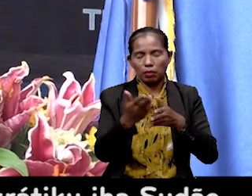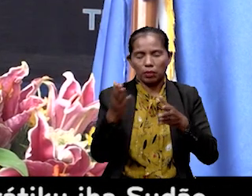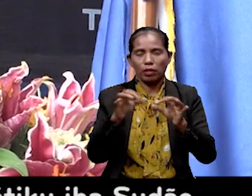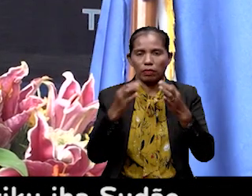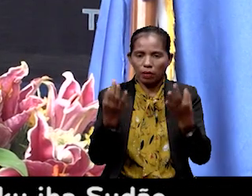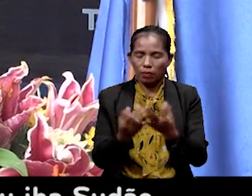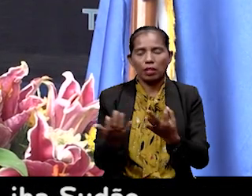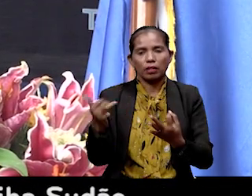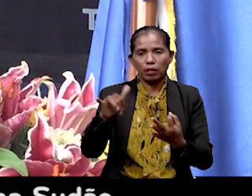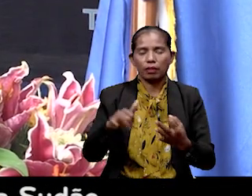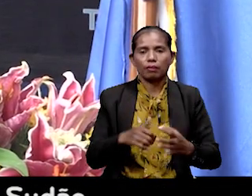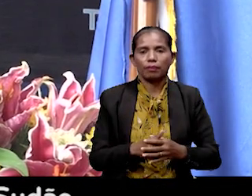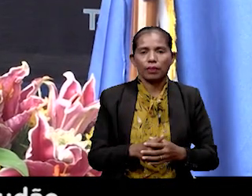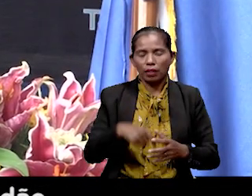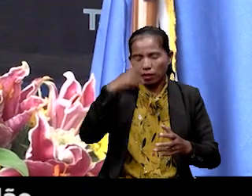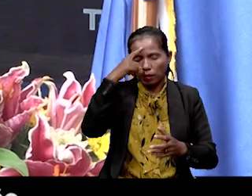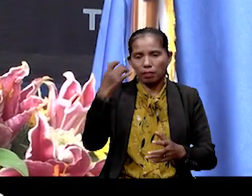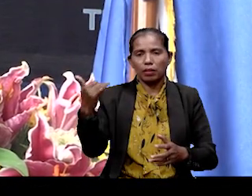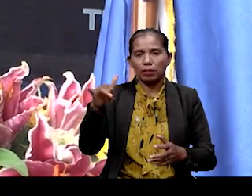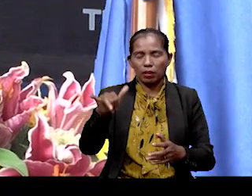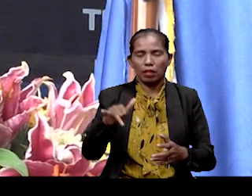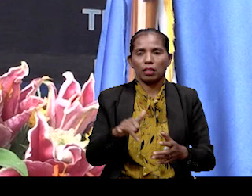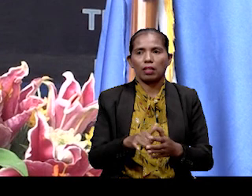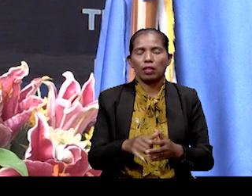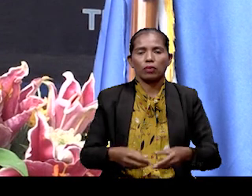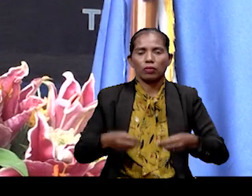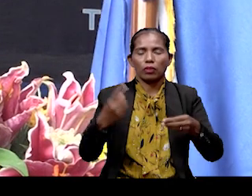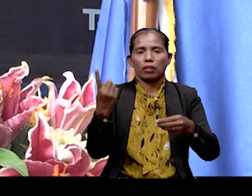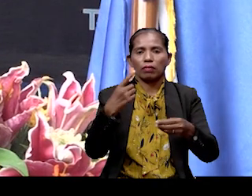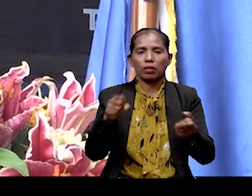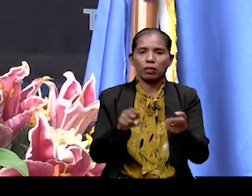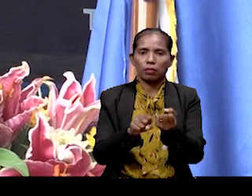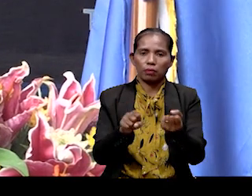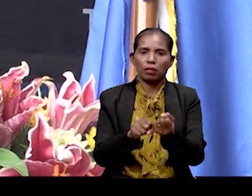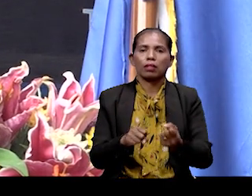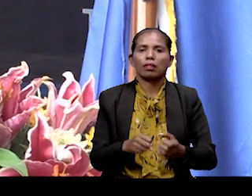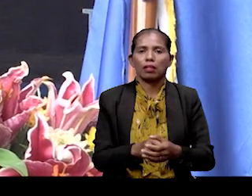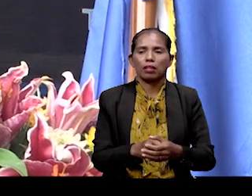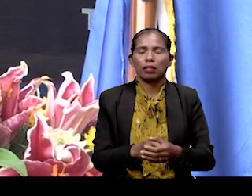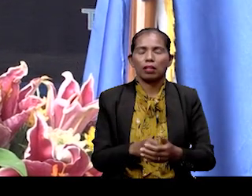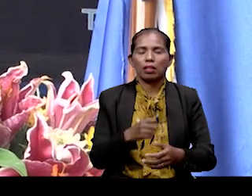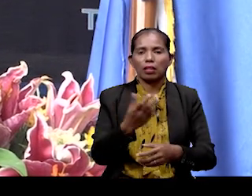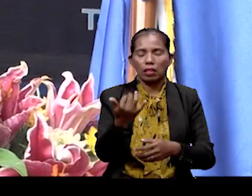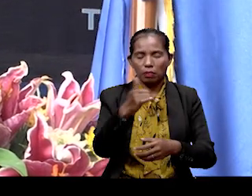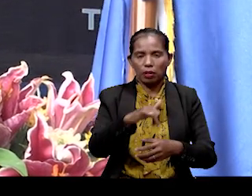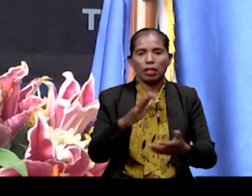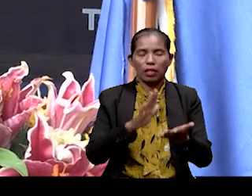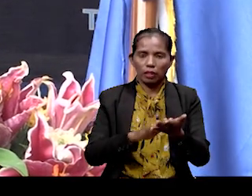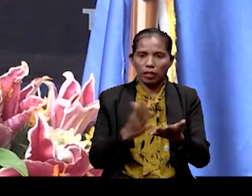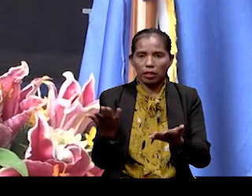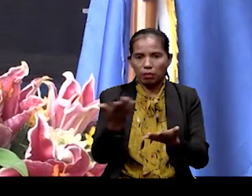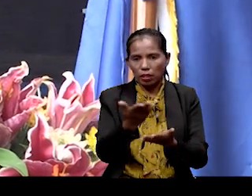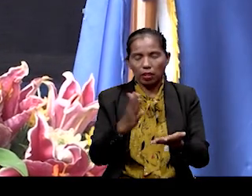Sira. A minha Sira Maca foi a fazer apoio durante o meu percurso